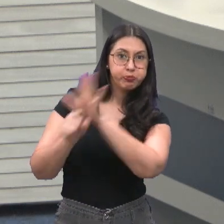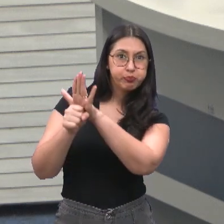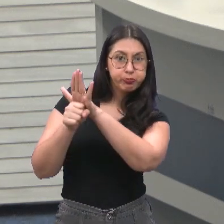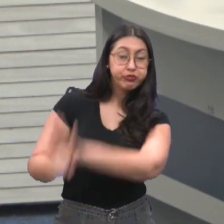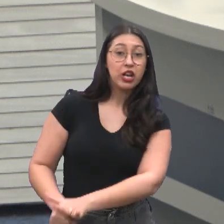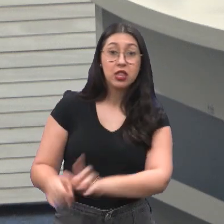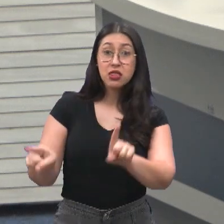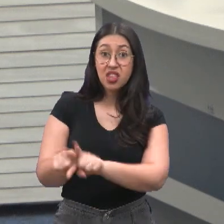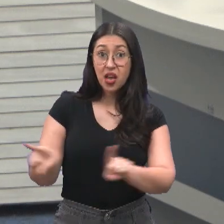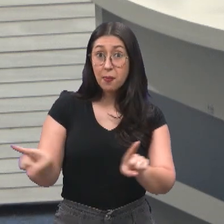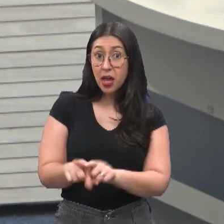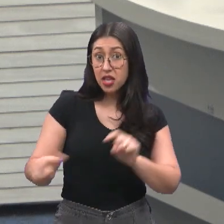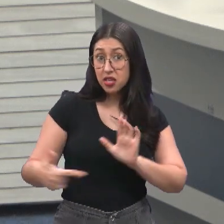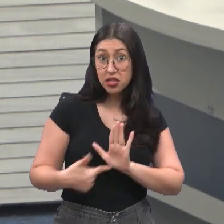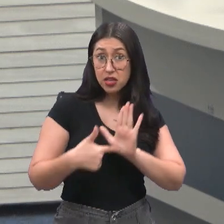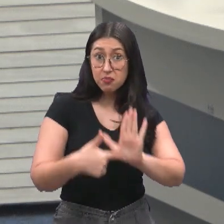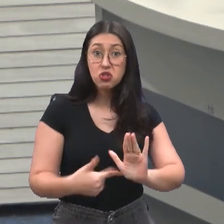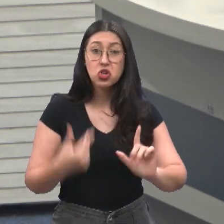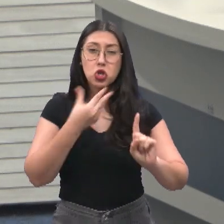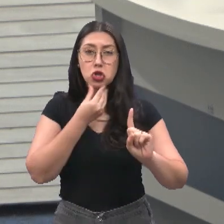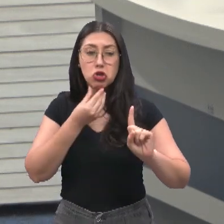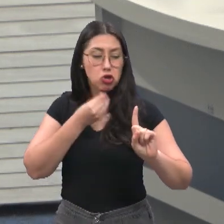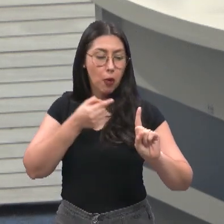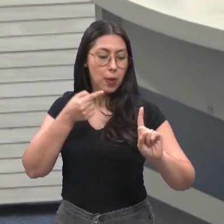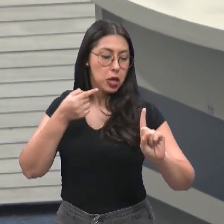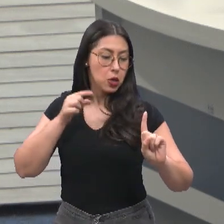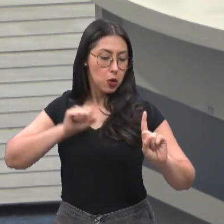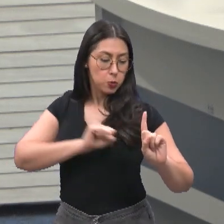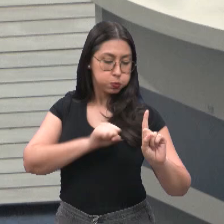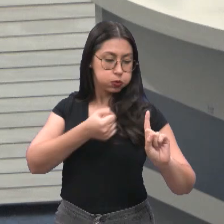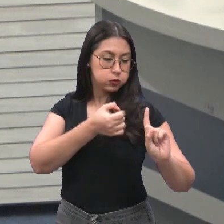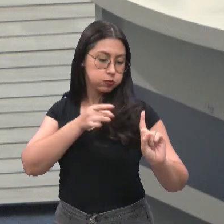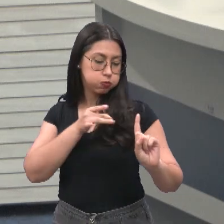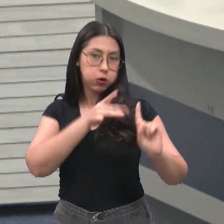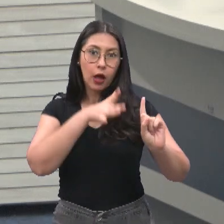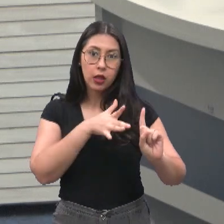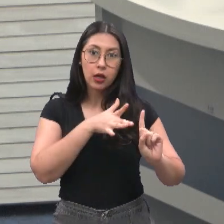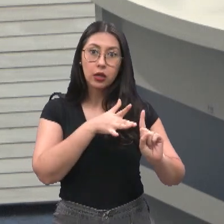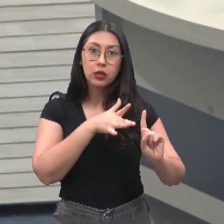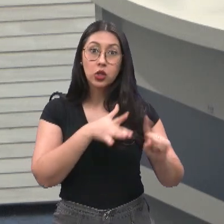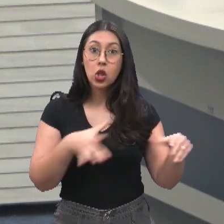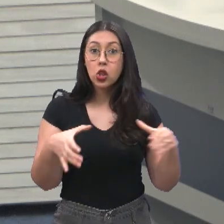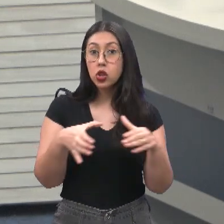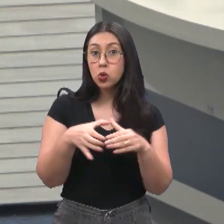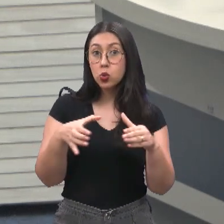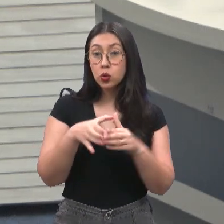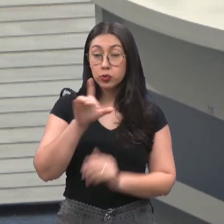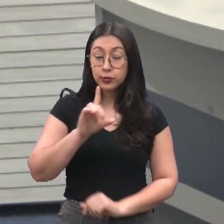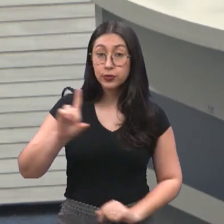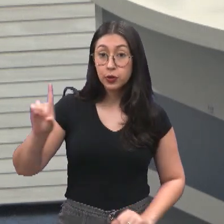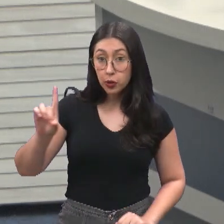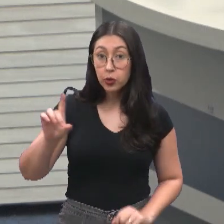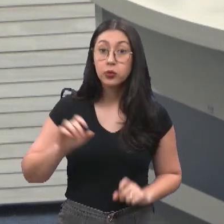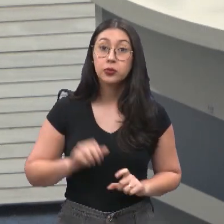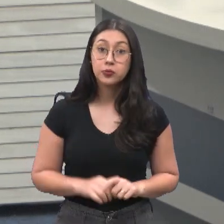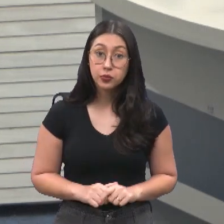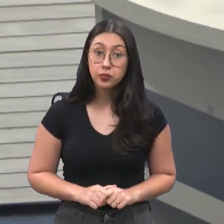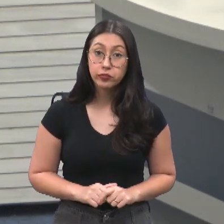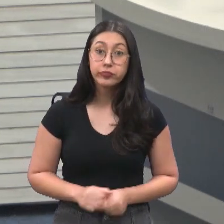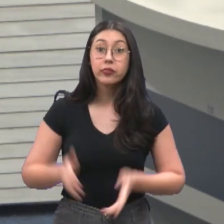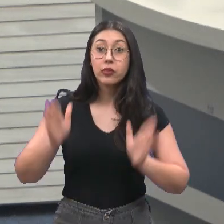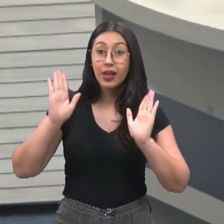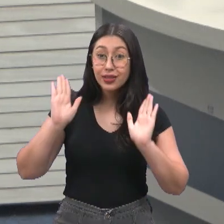misóginos e mentirosos por parte de grupos de extrema-direita. Ela morou por mais de